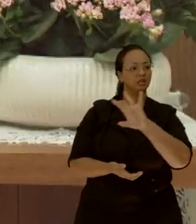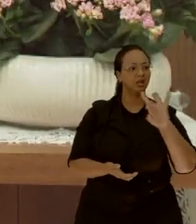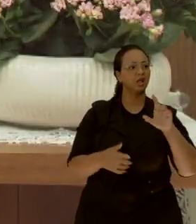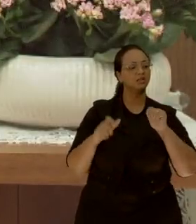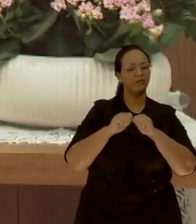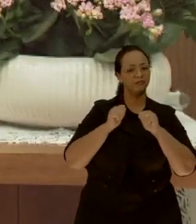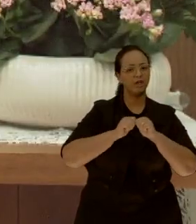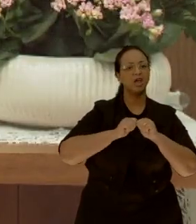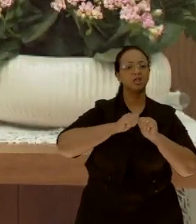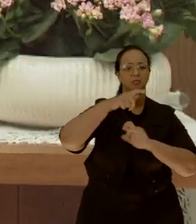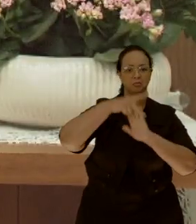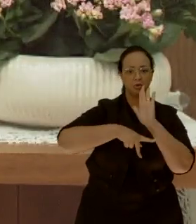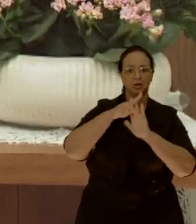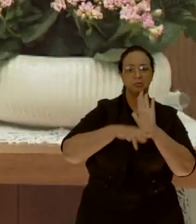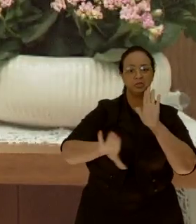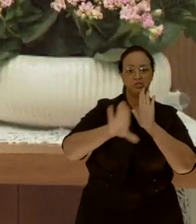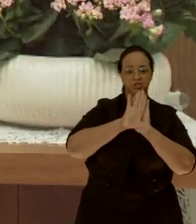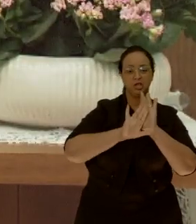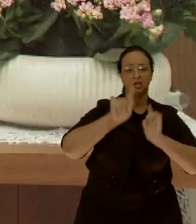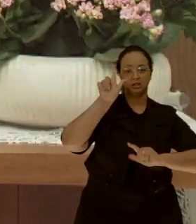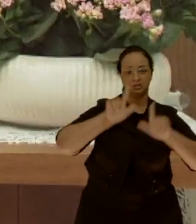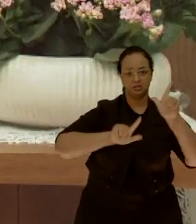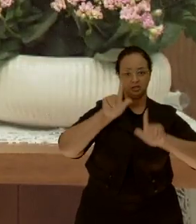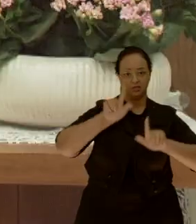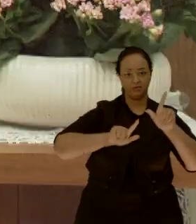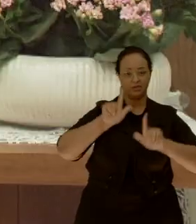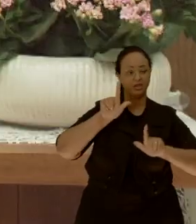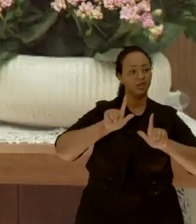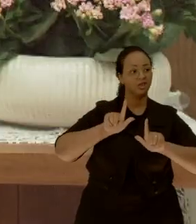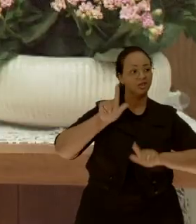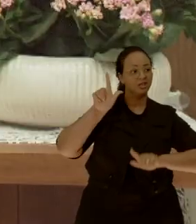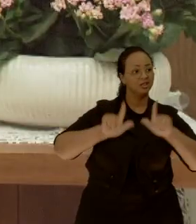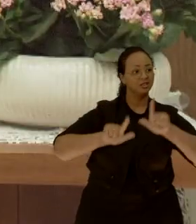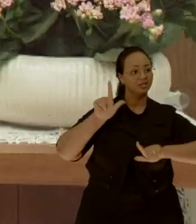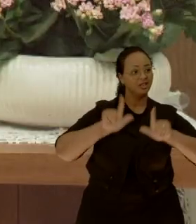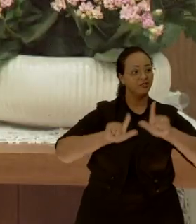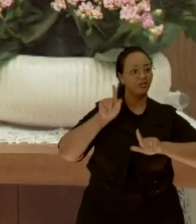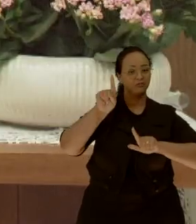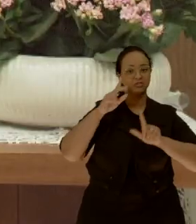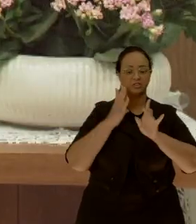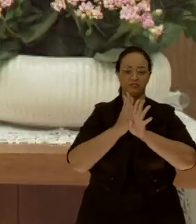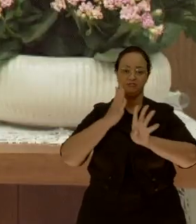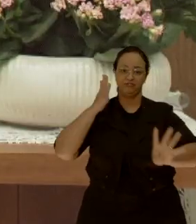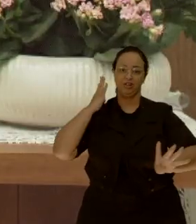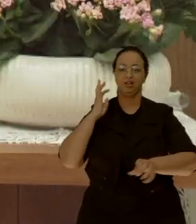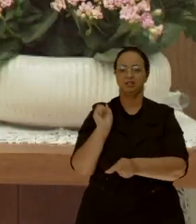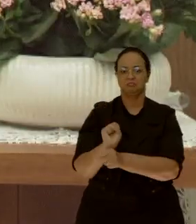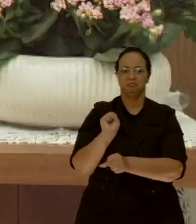Você chega lá na TV, lá na nossa... Você tem que entrar na fila para poder